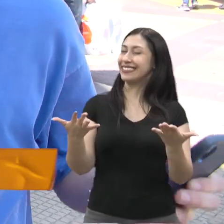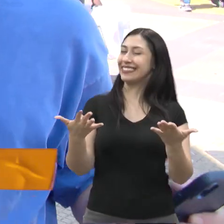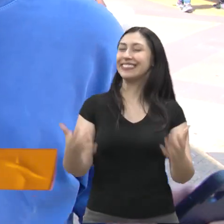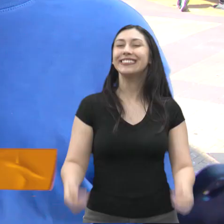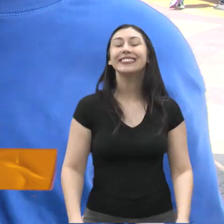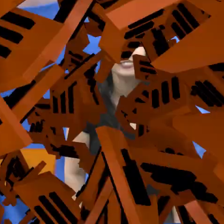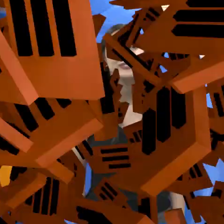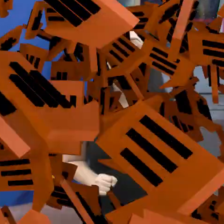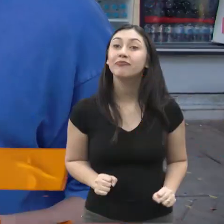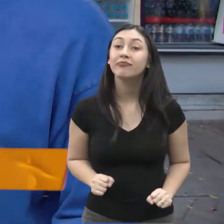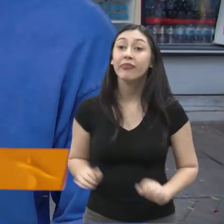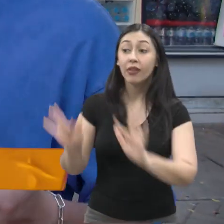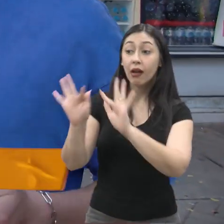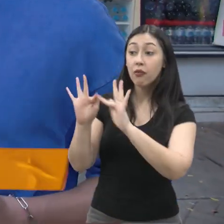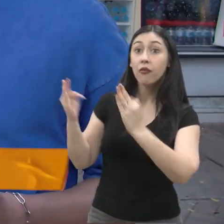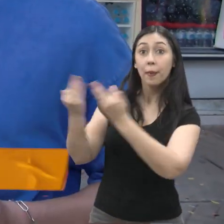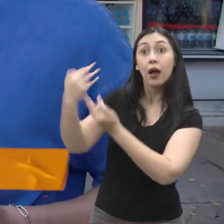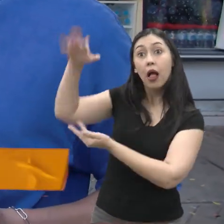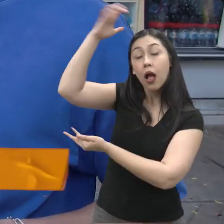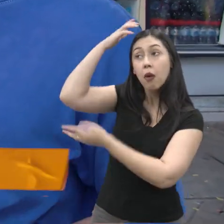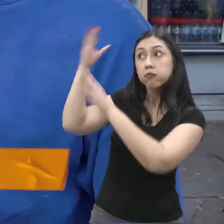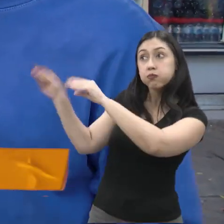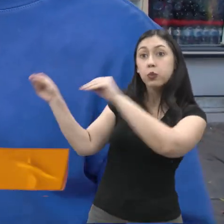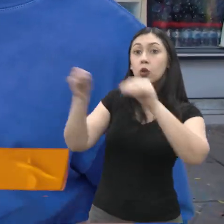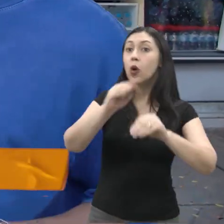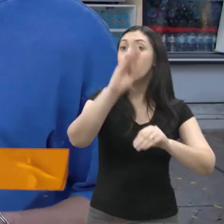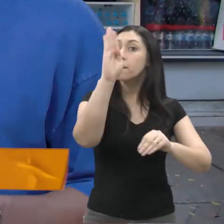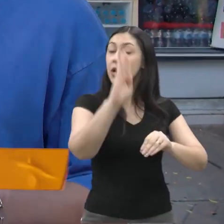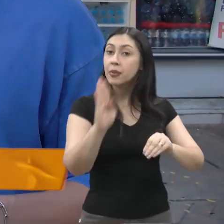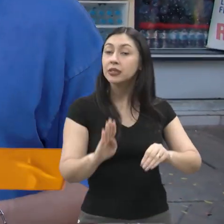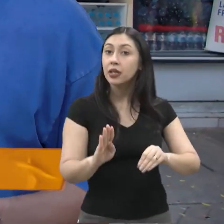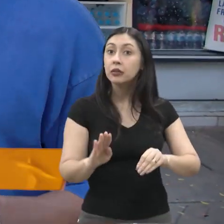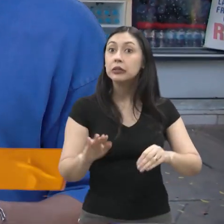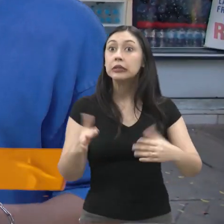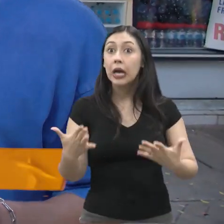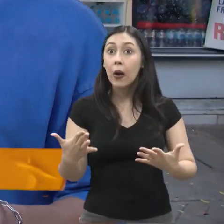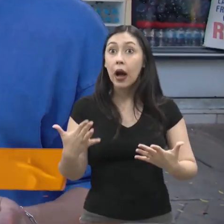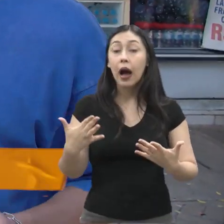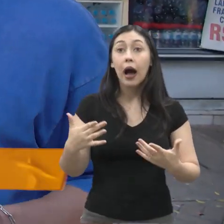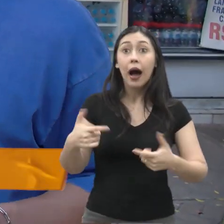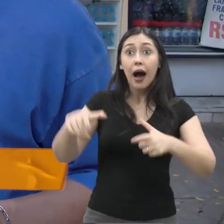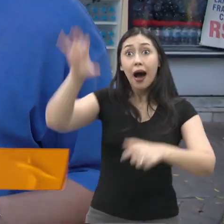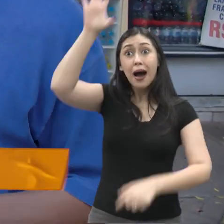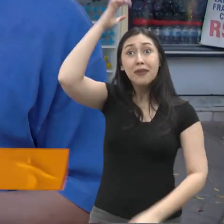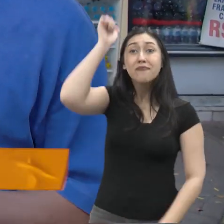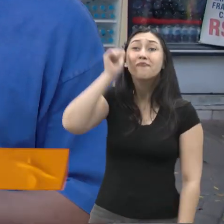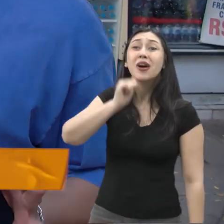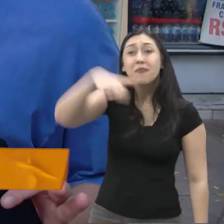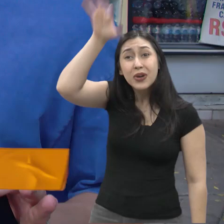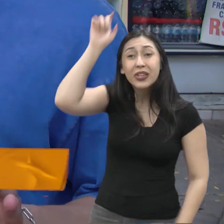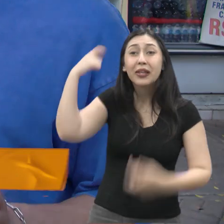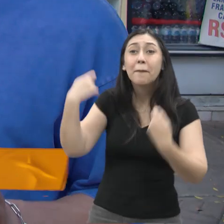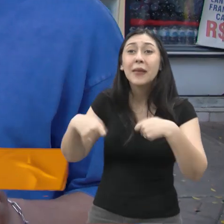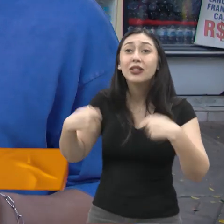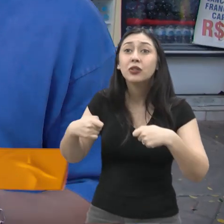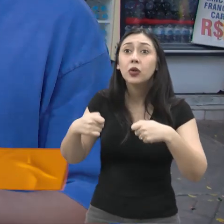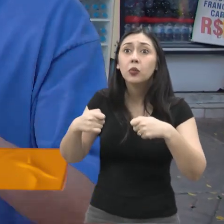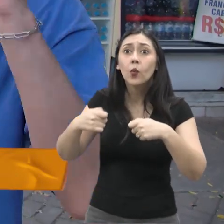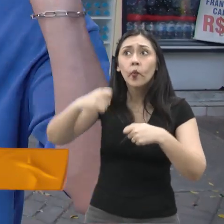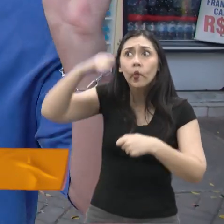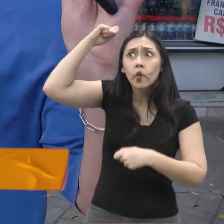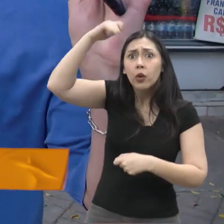aí, editor. De vinda da família real pro Brasil, a princesa Carlota Joaquina, ela raspou a